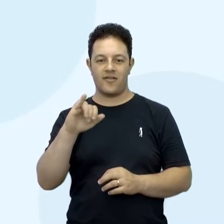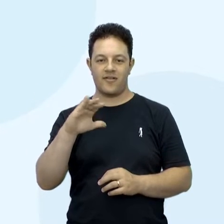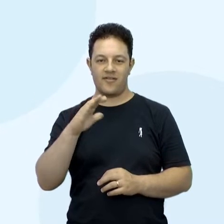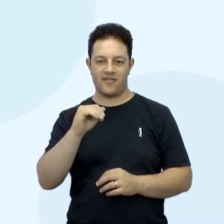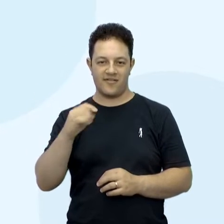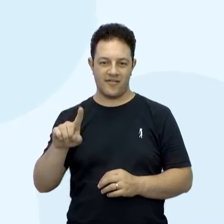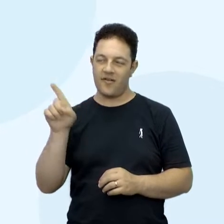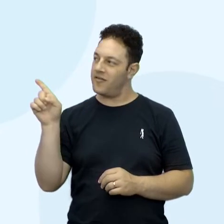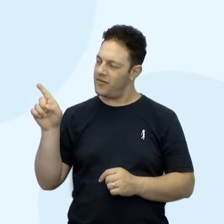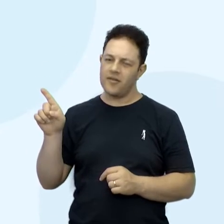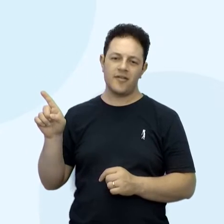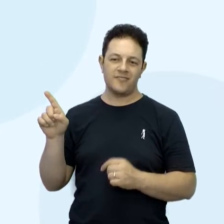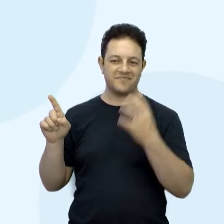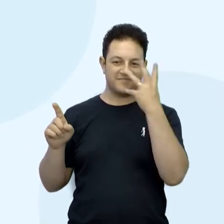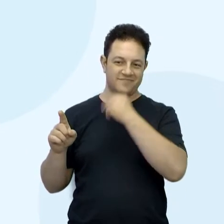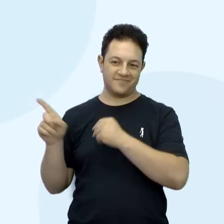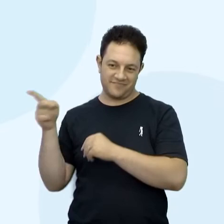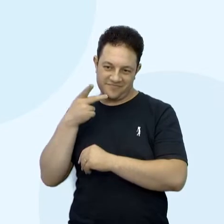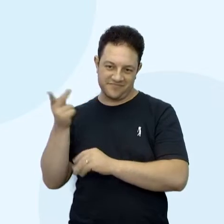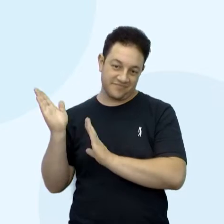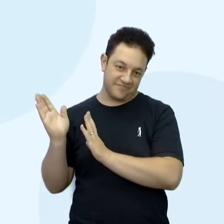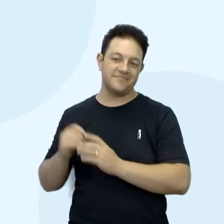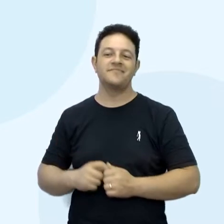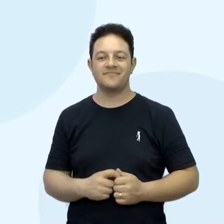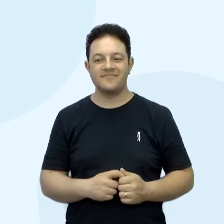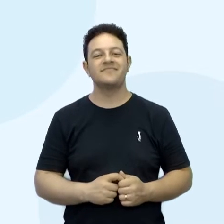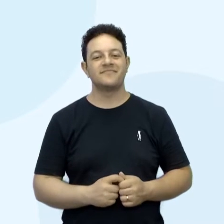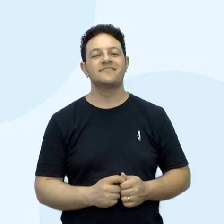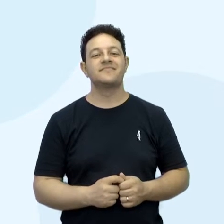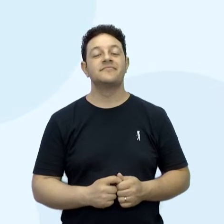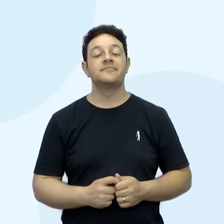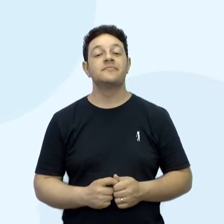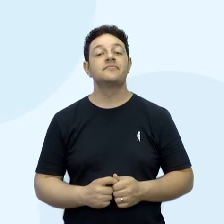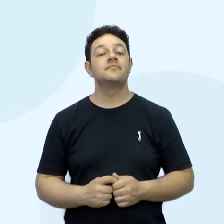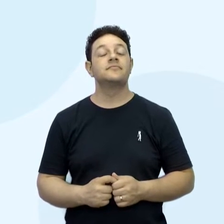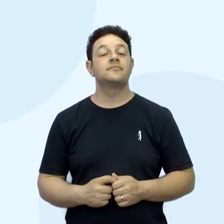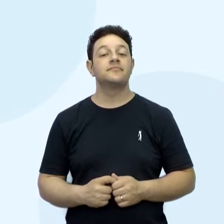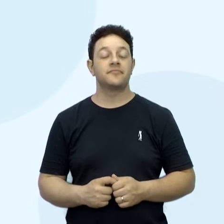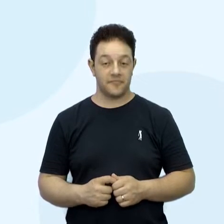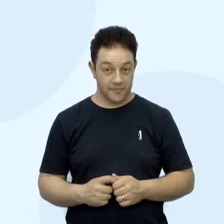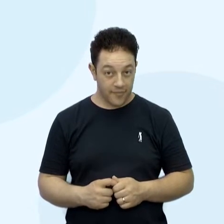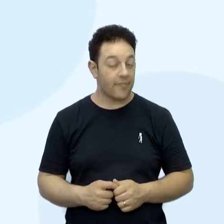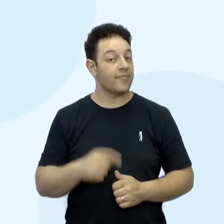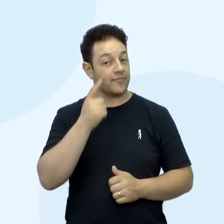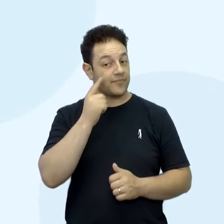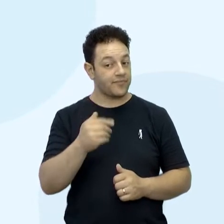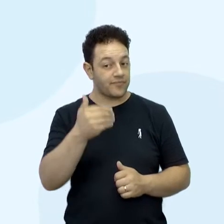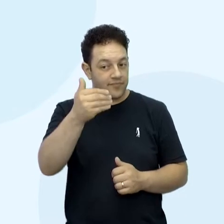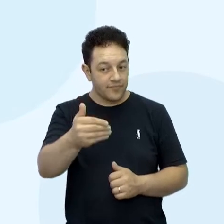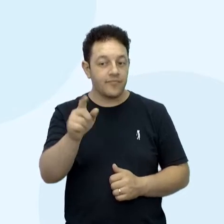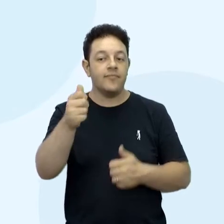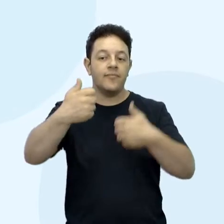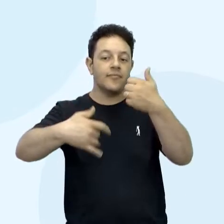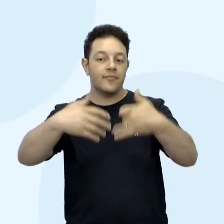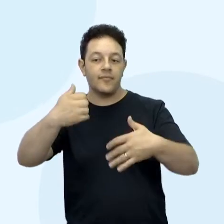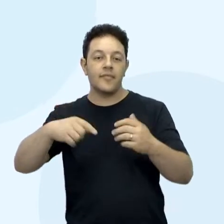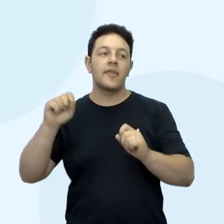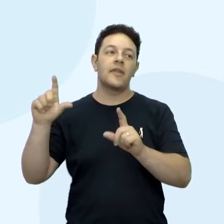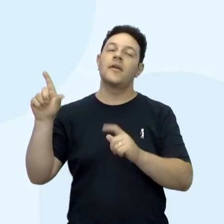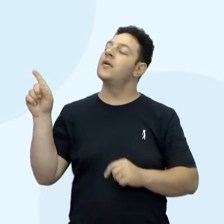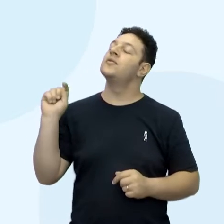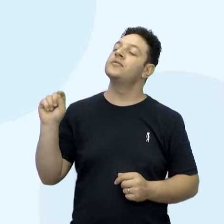Conceição. Uma imagem bem bonita, né? Bem, vamos avançar um pouquinho aqui na nossa